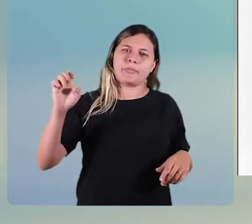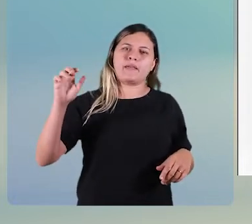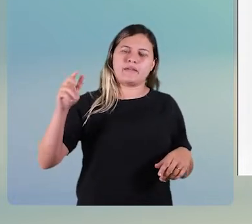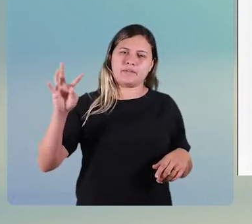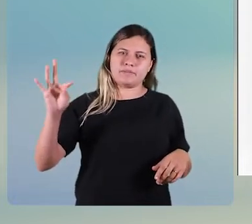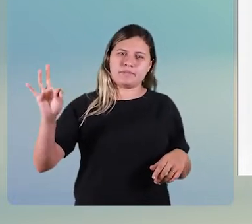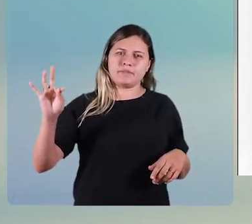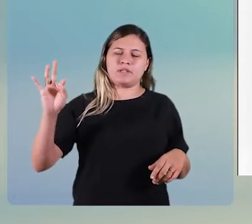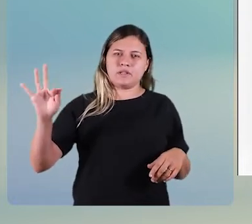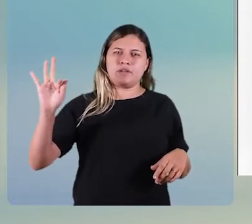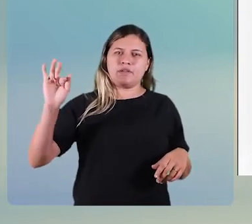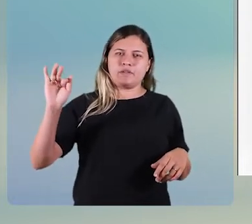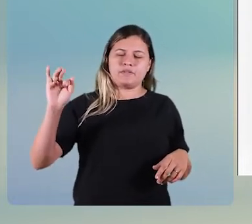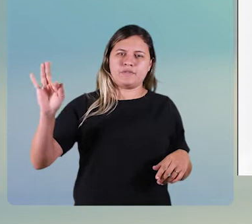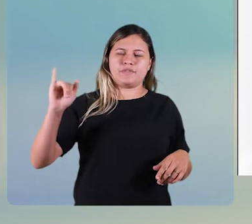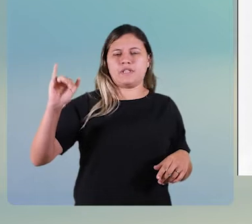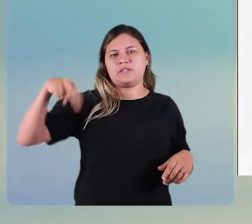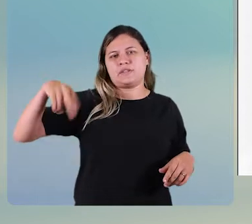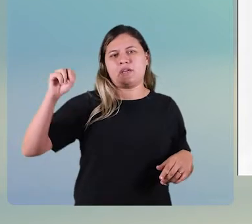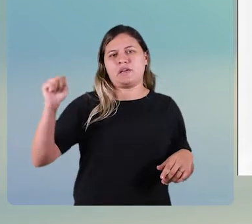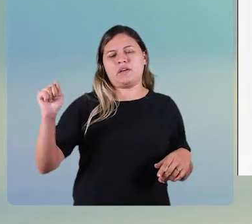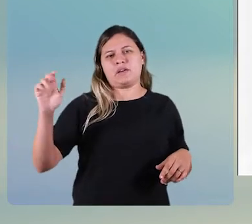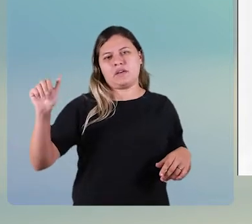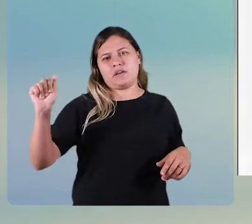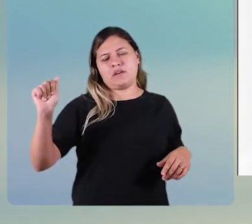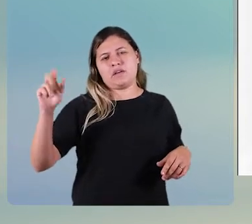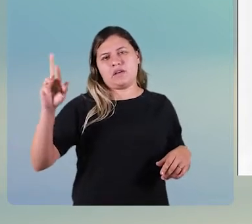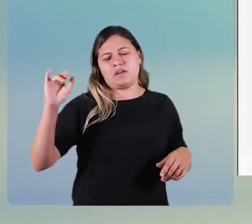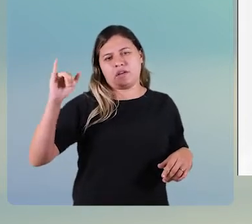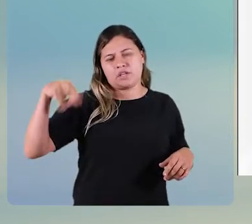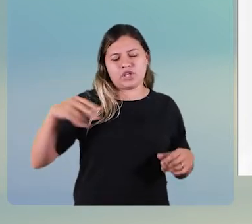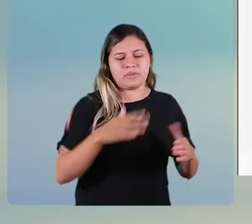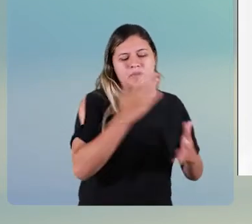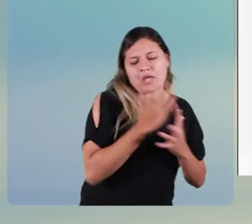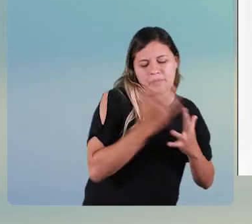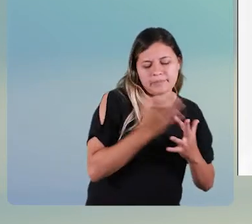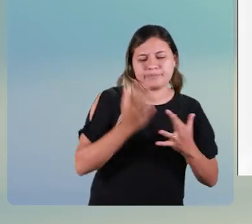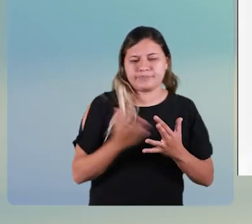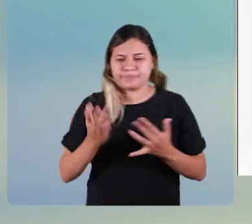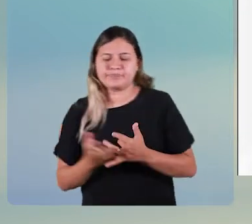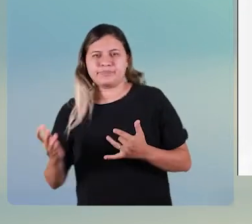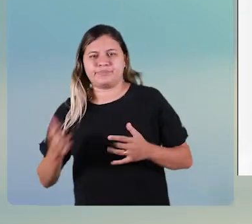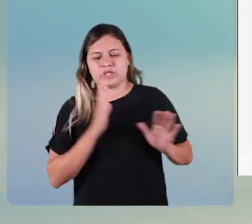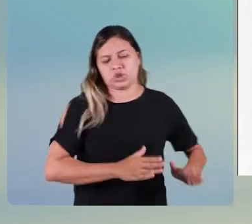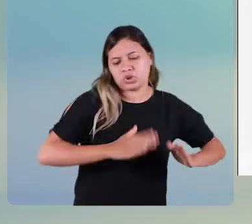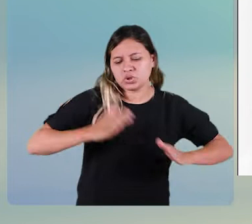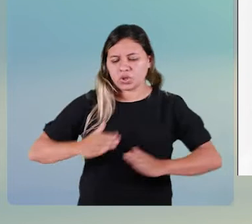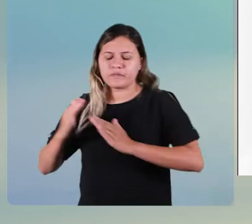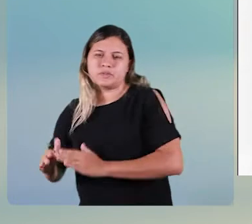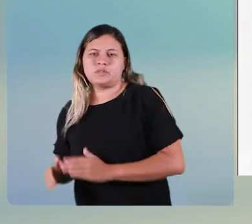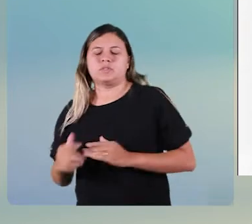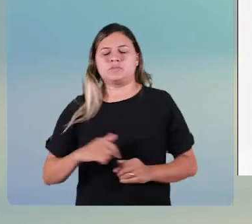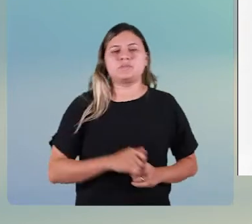separadas, depois vão para as petroquímicas, que vão transformar as suas frações, né, nos produtos que a gente conhece, nos seus derivados, tá